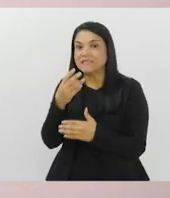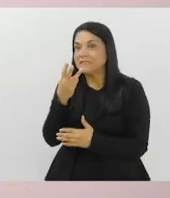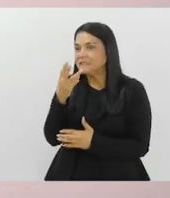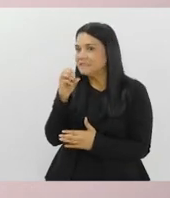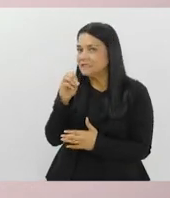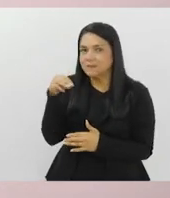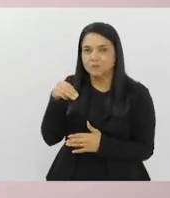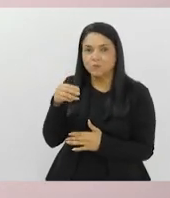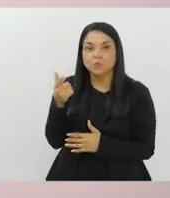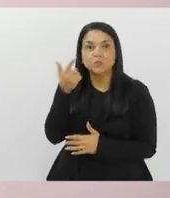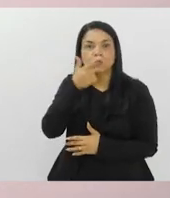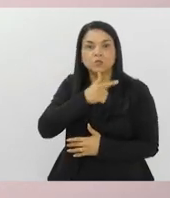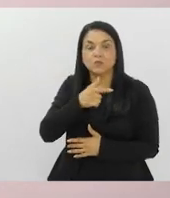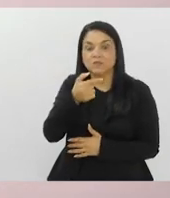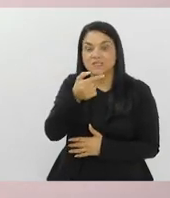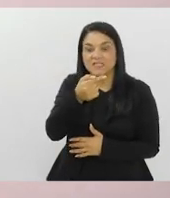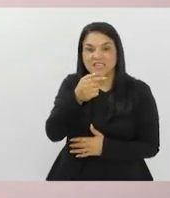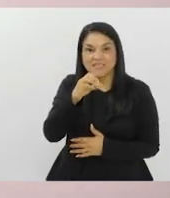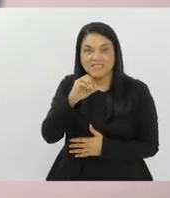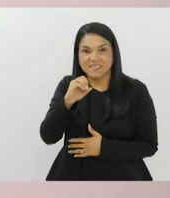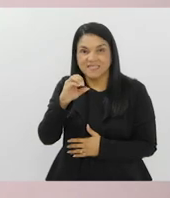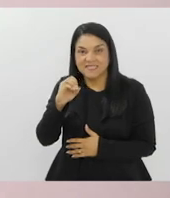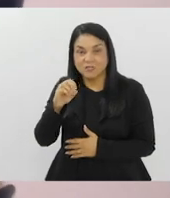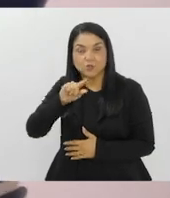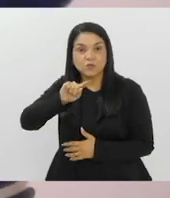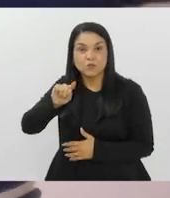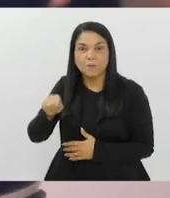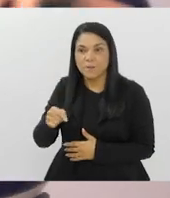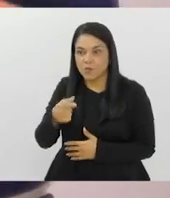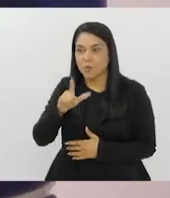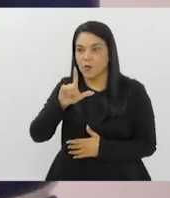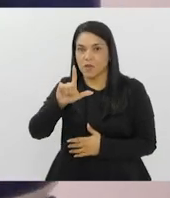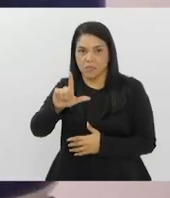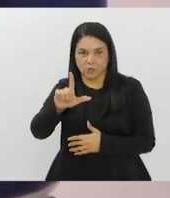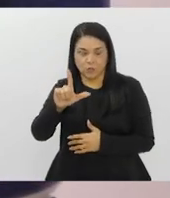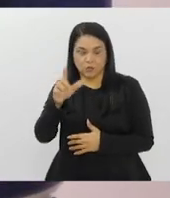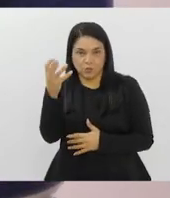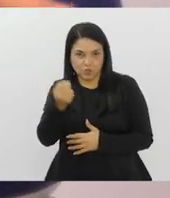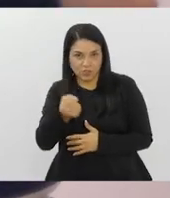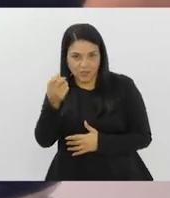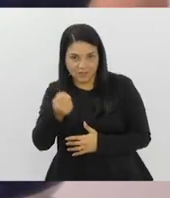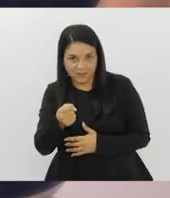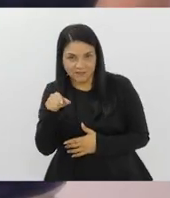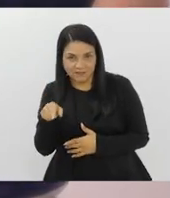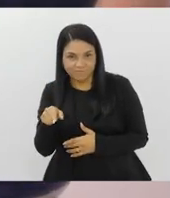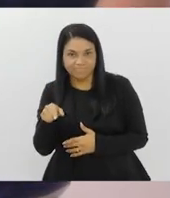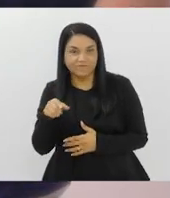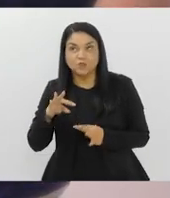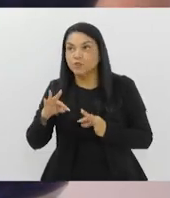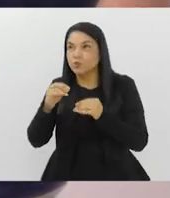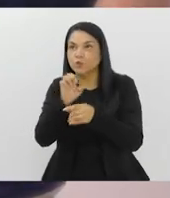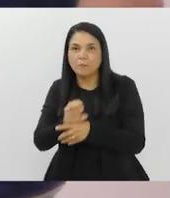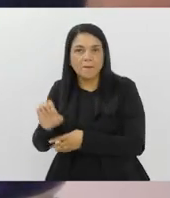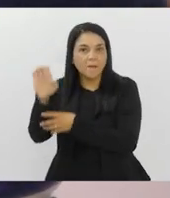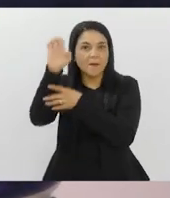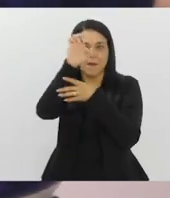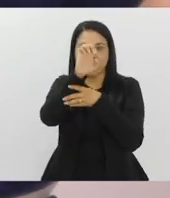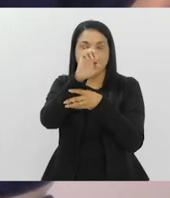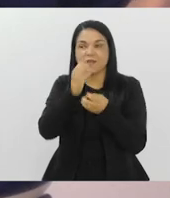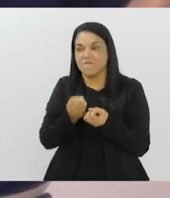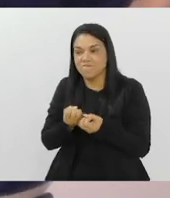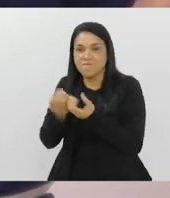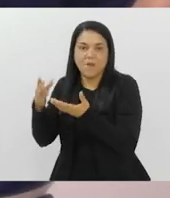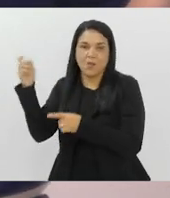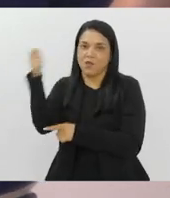conseguiu 700 litros de leite de estoque de todos os estados reunidos para enviar para lá. Ótimo, Daniele, que